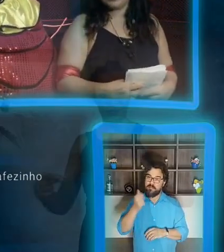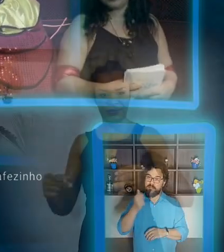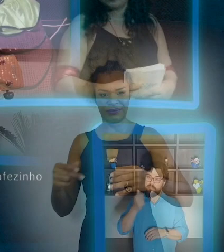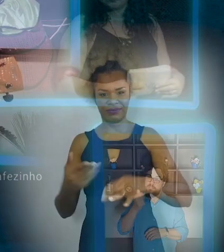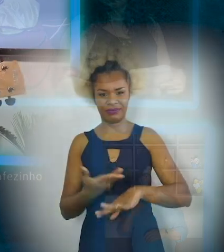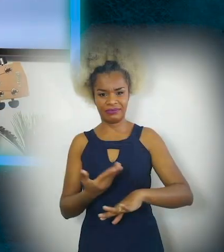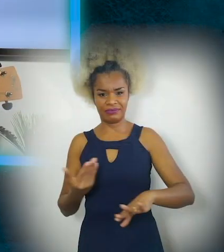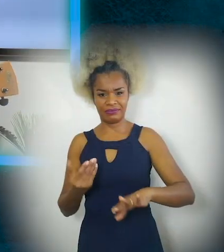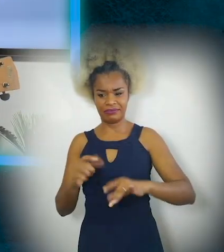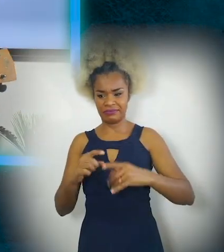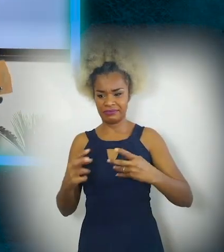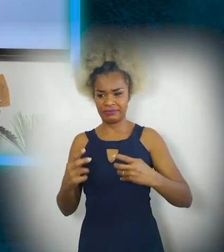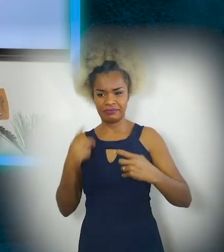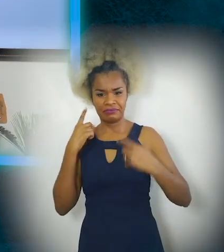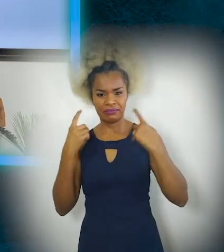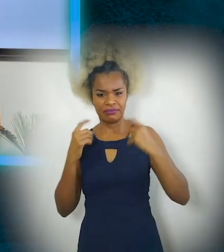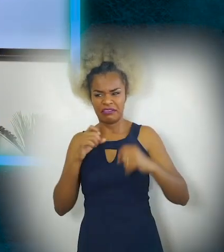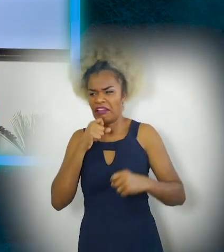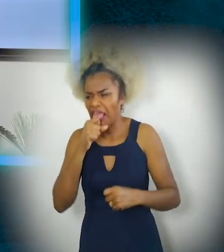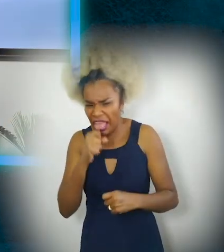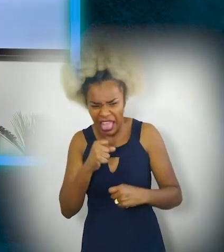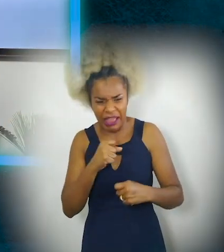Fabinho!